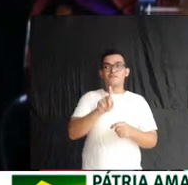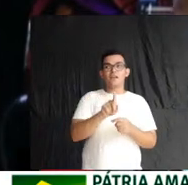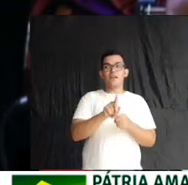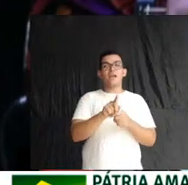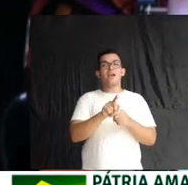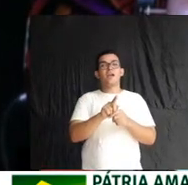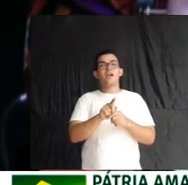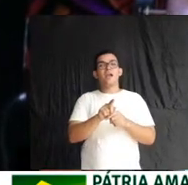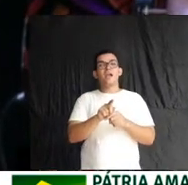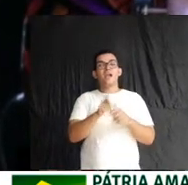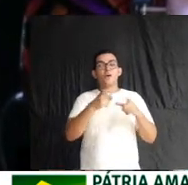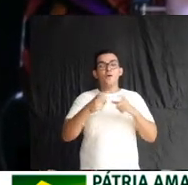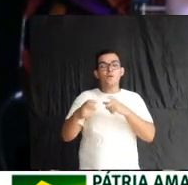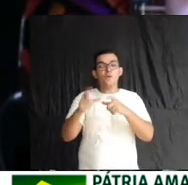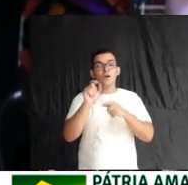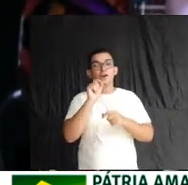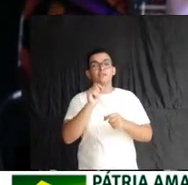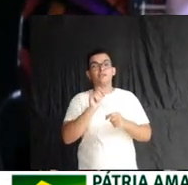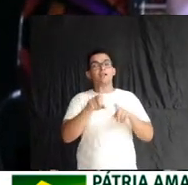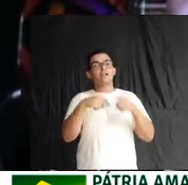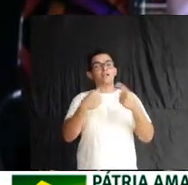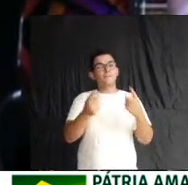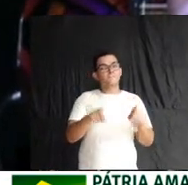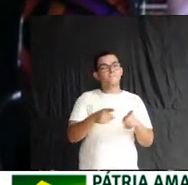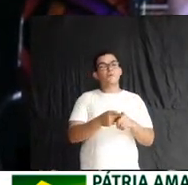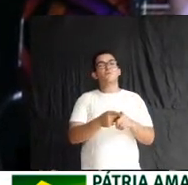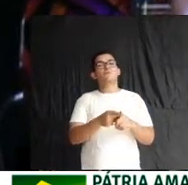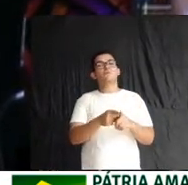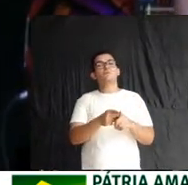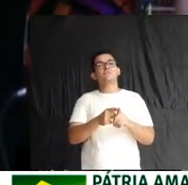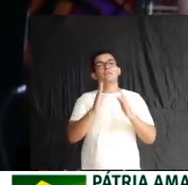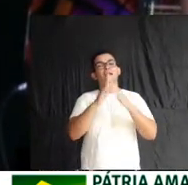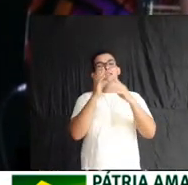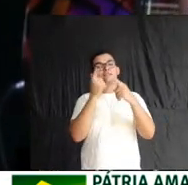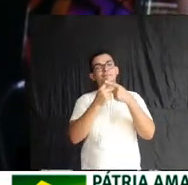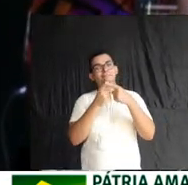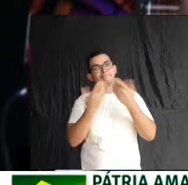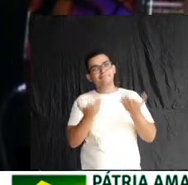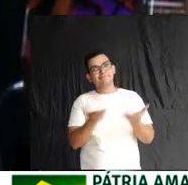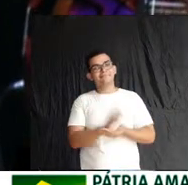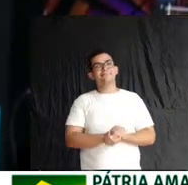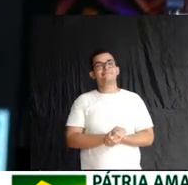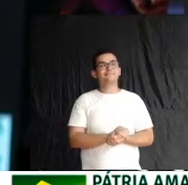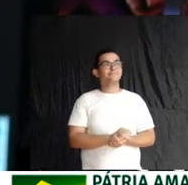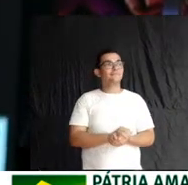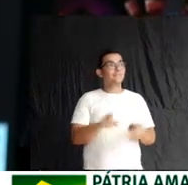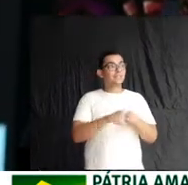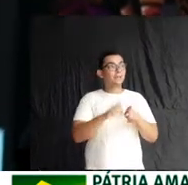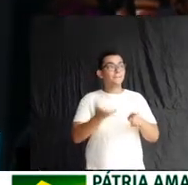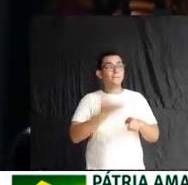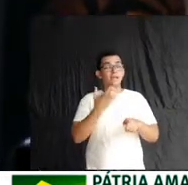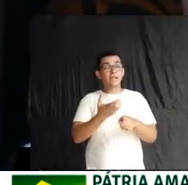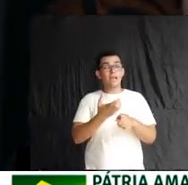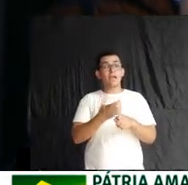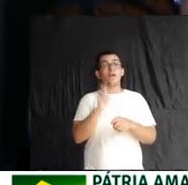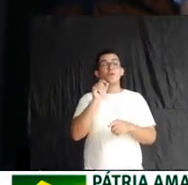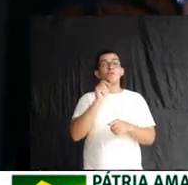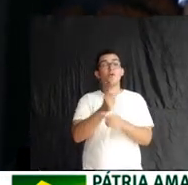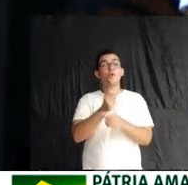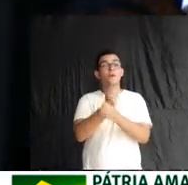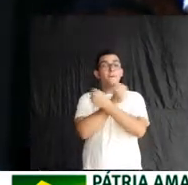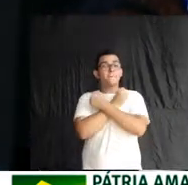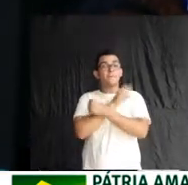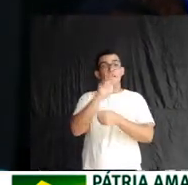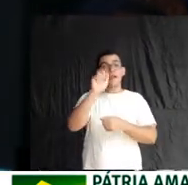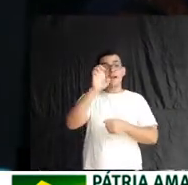não deixa de ser, né? Mas está todo mundo convidado para ir quando a gente voltar. Quero mandar um alô lá para a Renata Dalla Marta, que está viajando, está